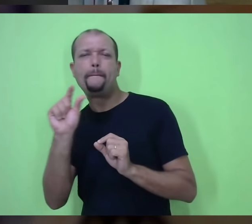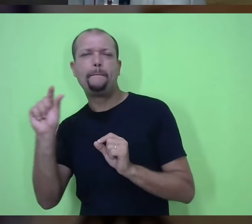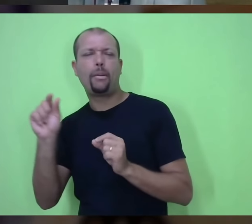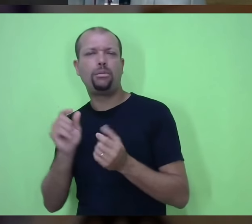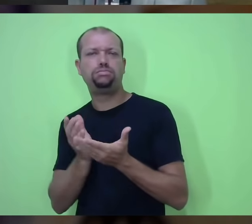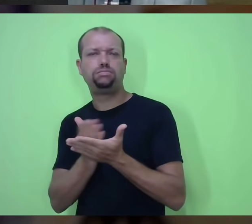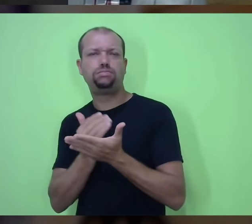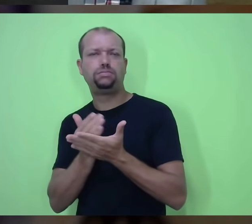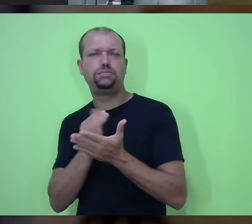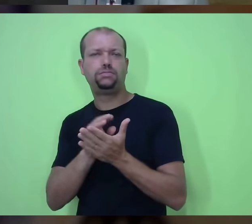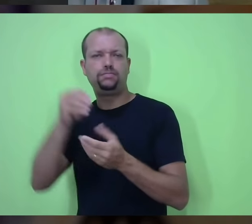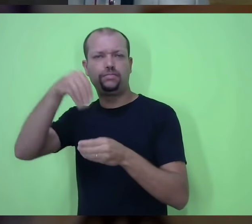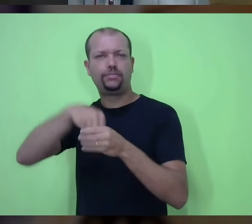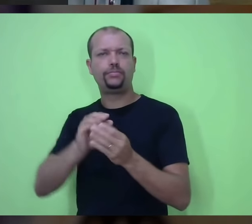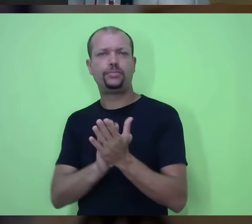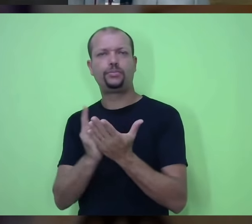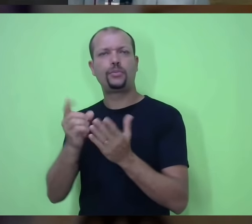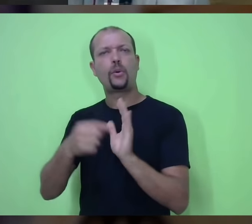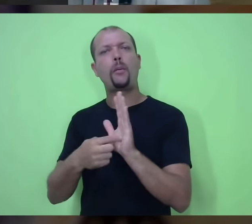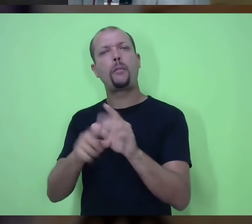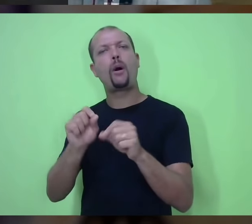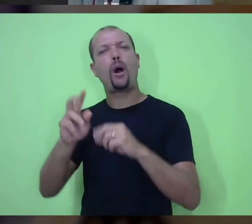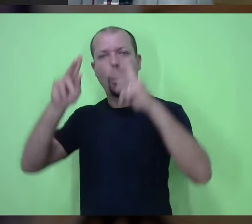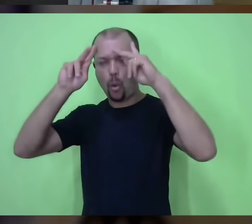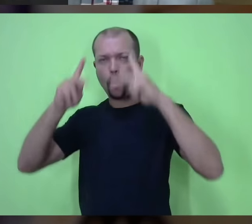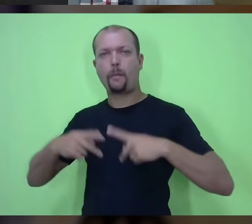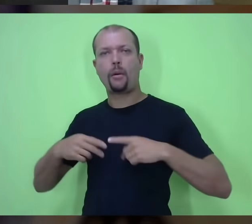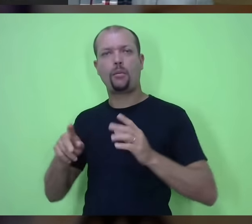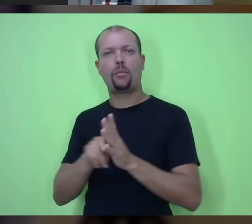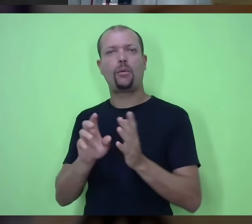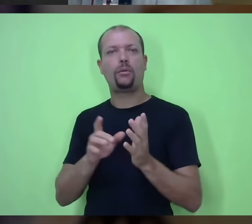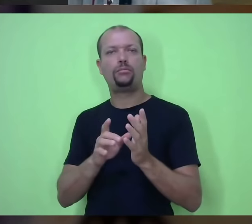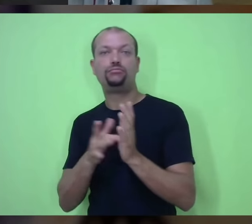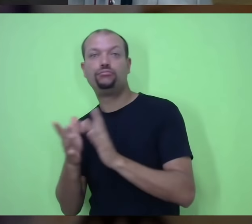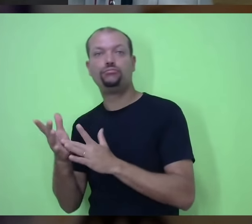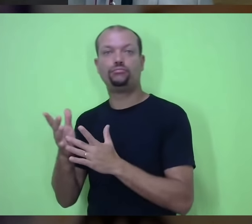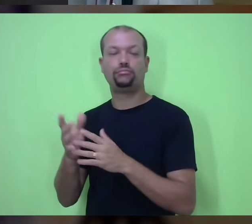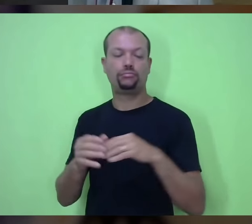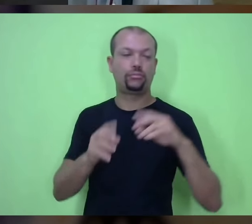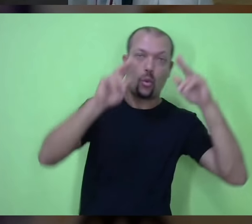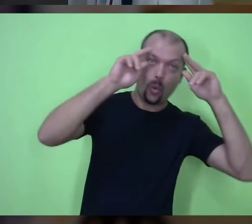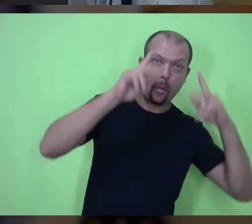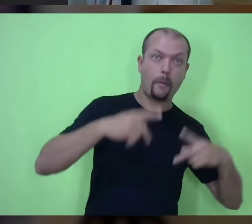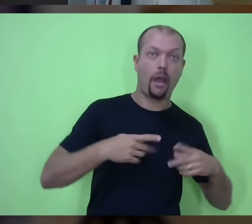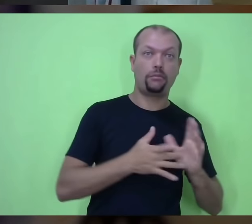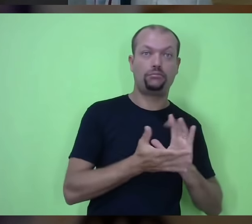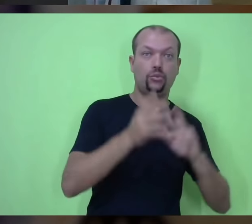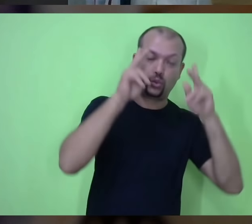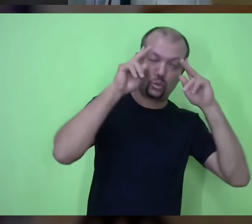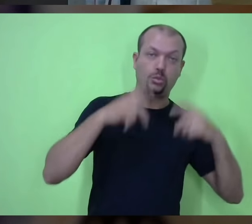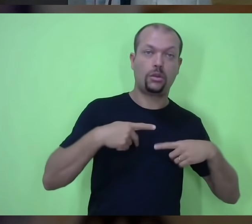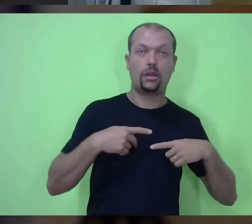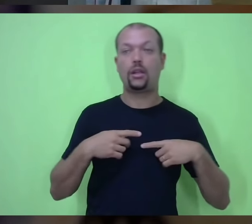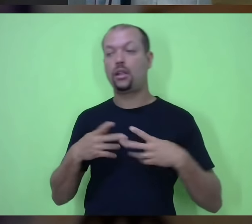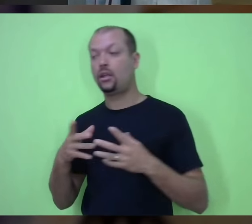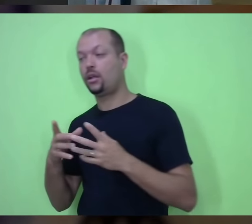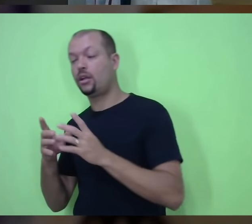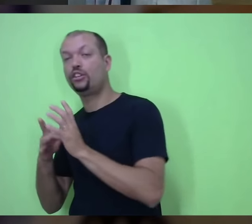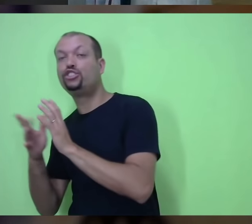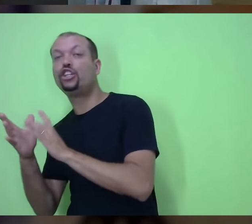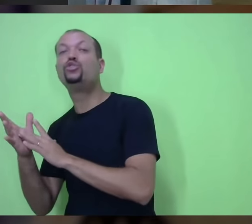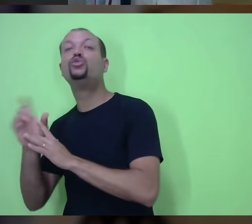apresentam de forma tão intensa a humanidade e a divindade de Jesus, não é, pastor Bruno?